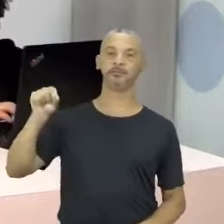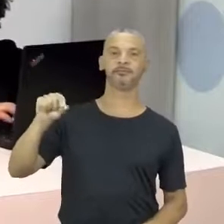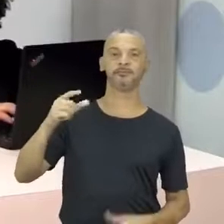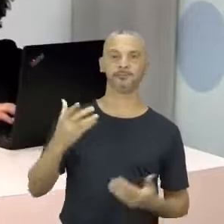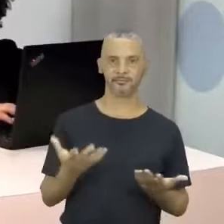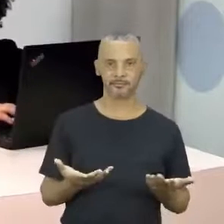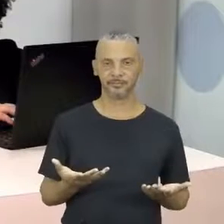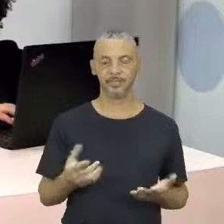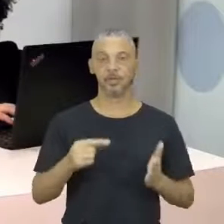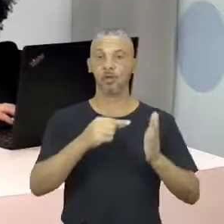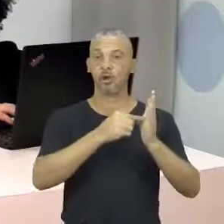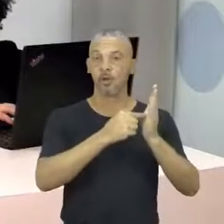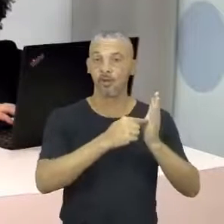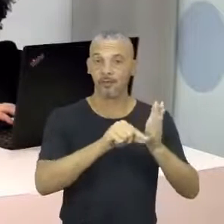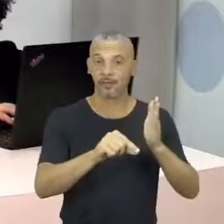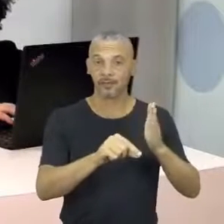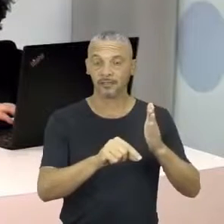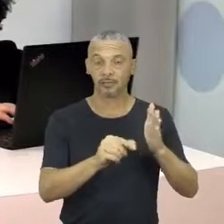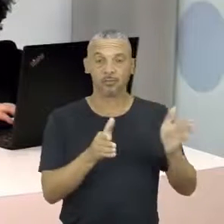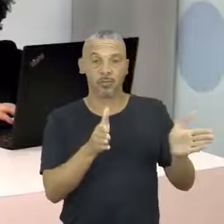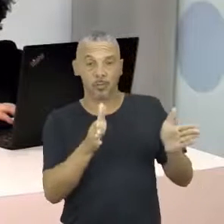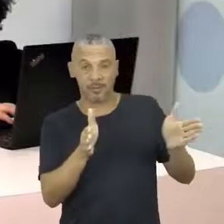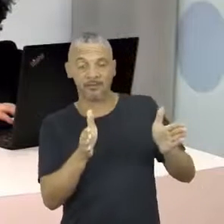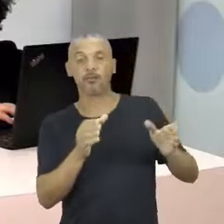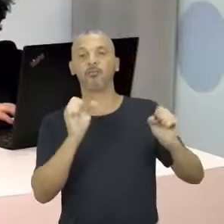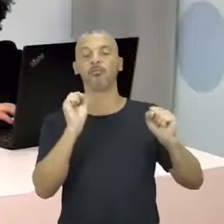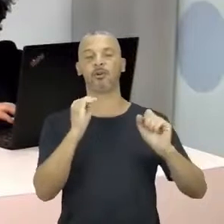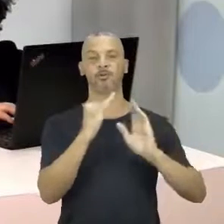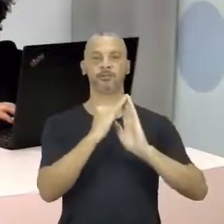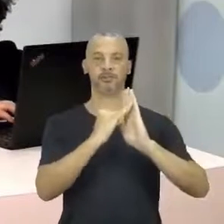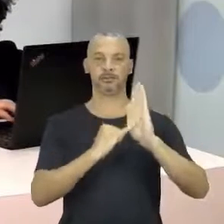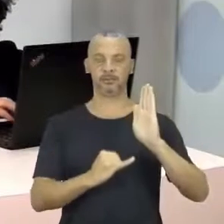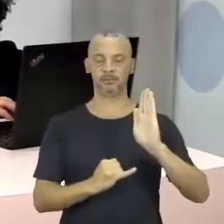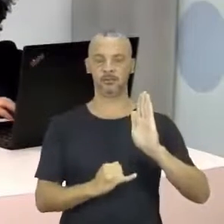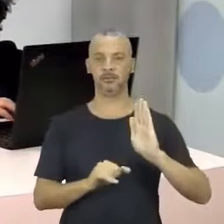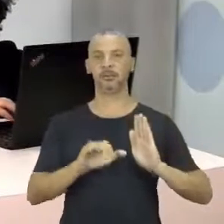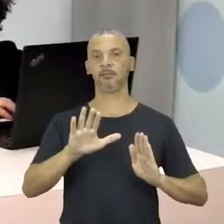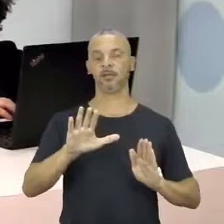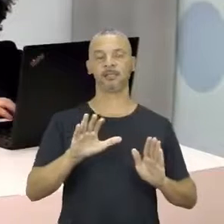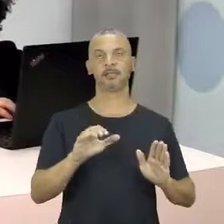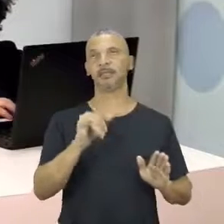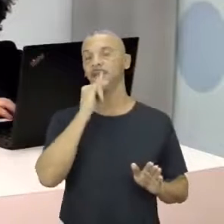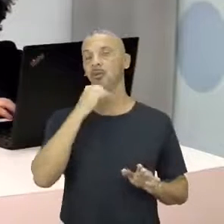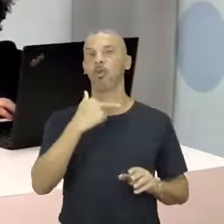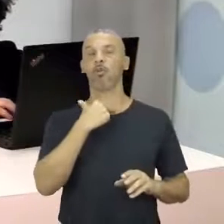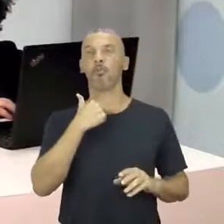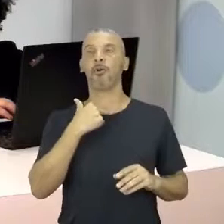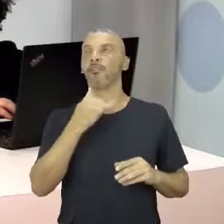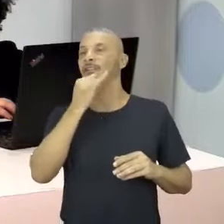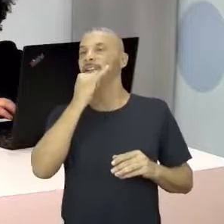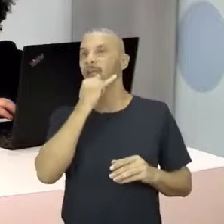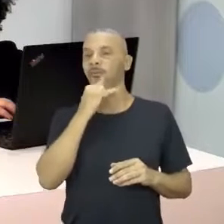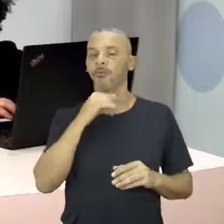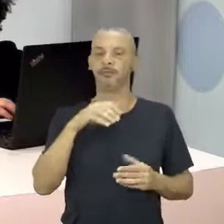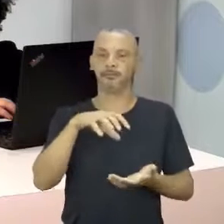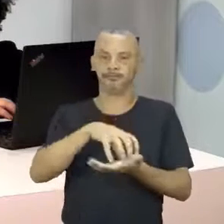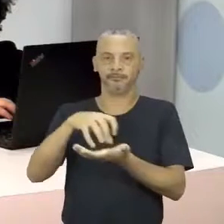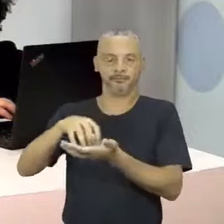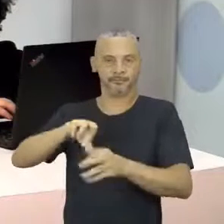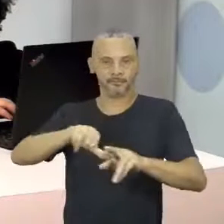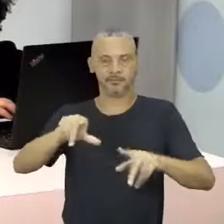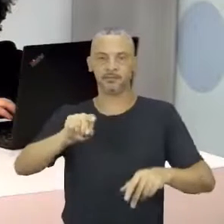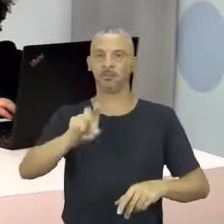Então, para a contratação temporária, você pode sim fazer a sua inscrição. Agora, você pode não estar concorrendo aos cargos, bom? Que